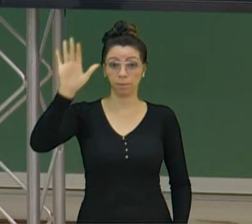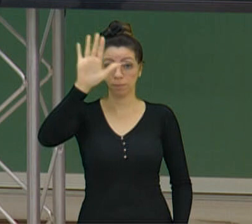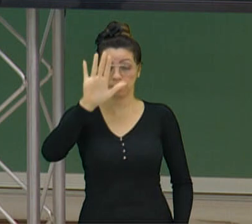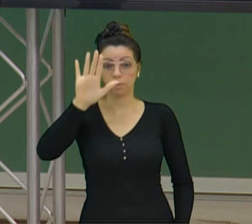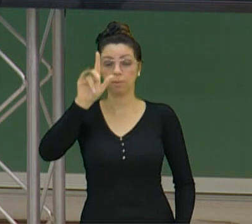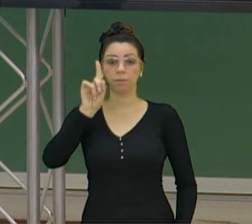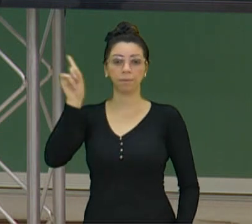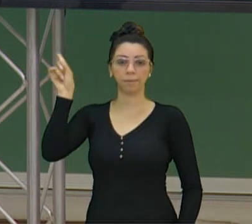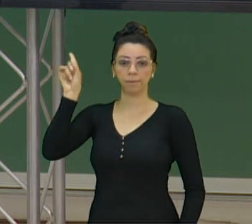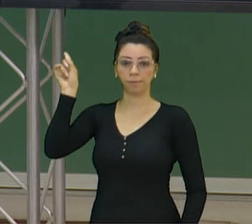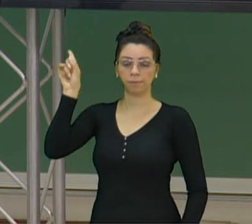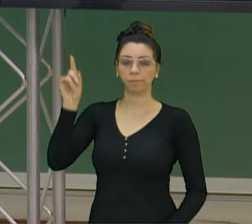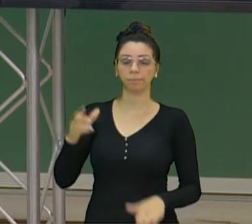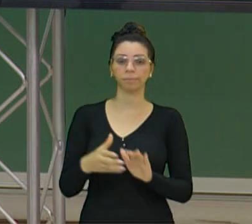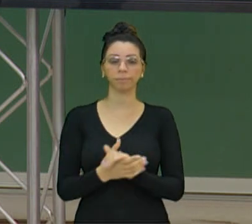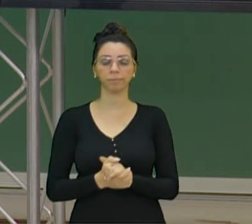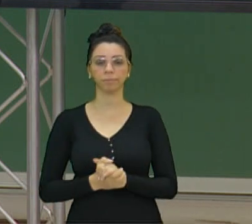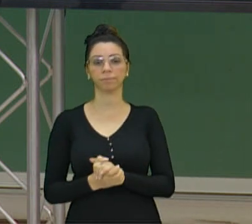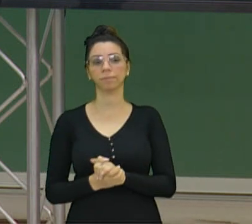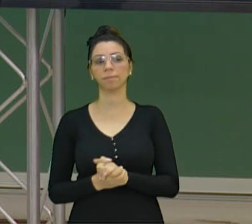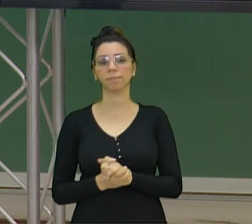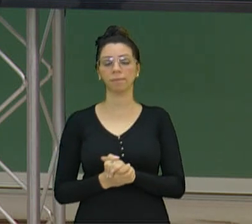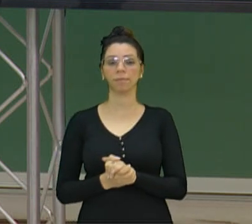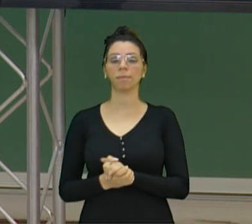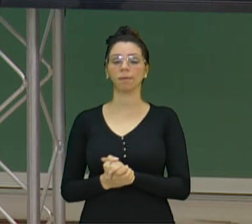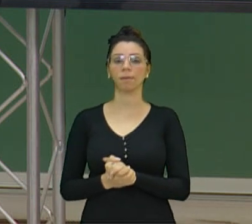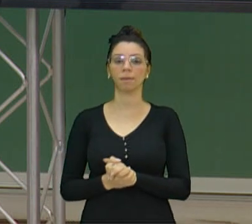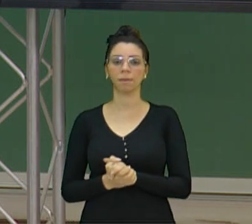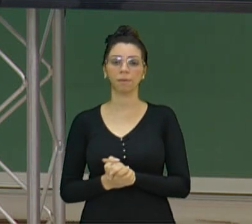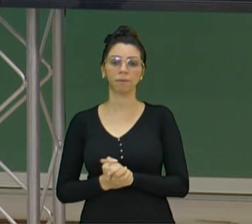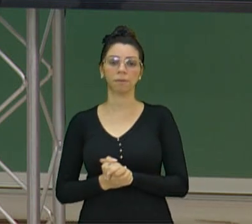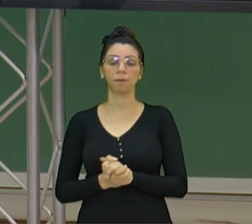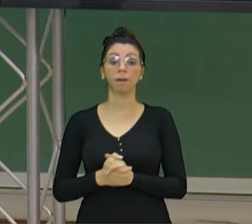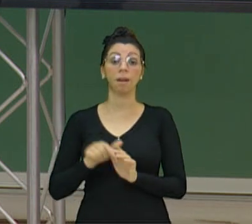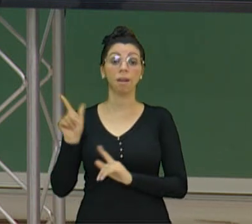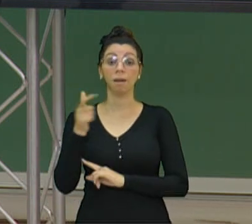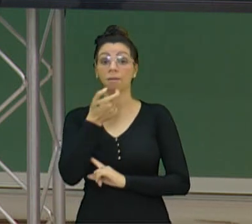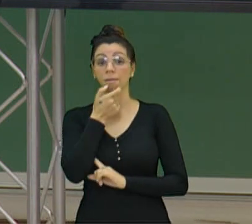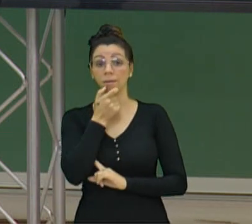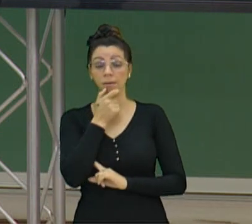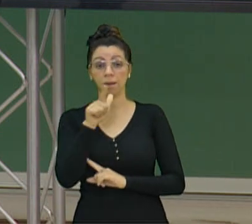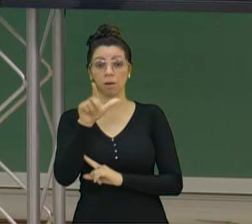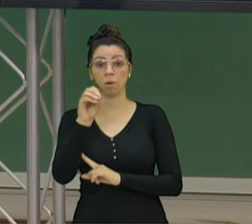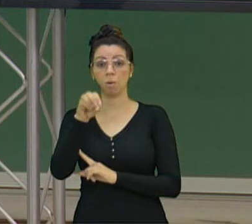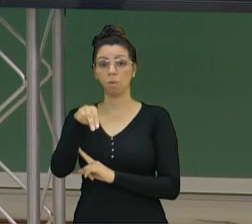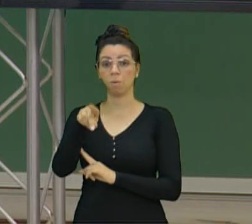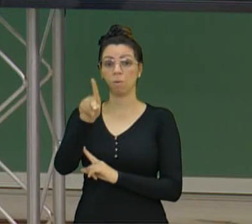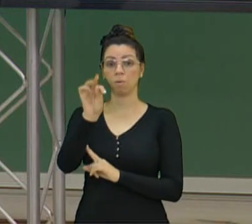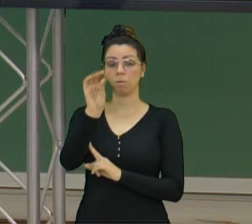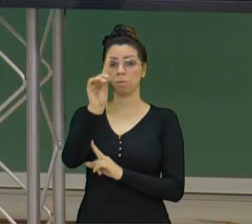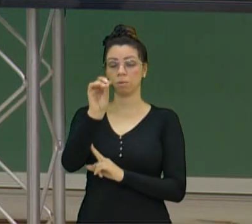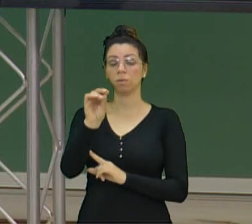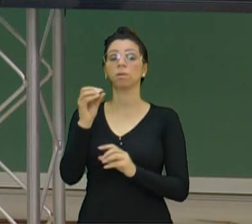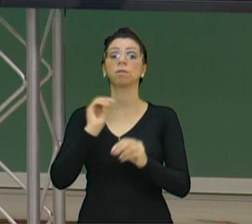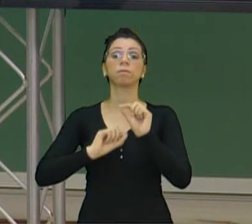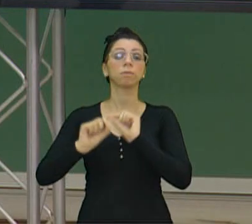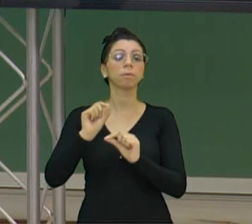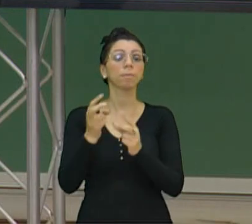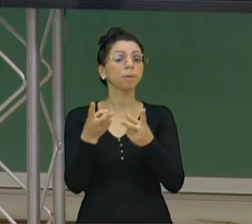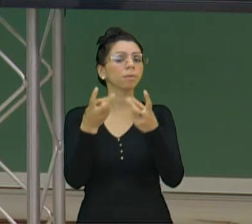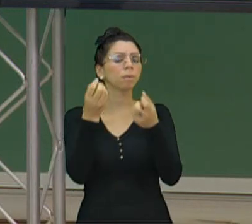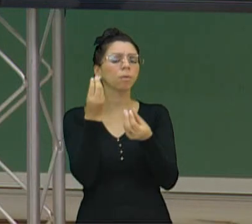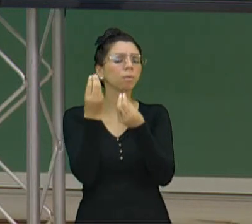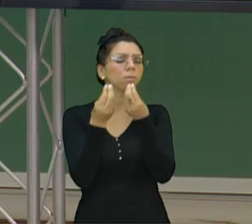Londres. Na questão de número 4, eu perguntei para vocês como que vocês percebiam a presença do tambor no cotidiano de